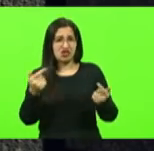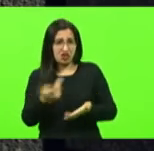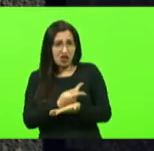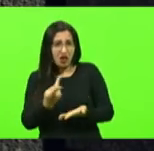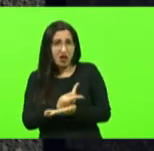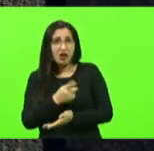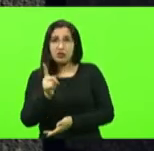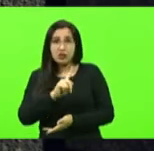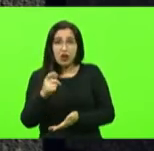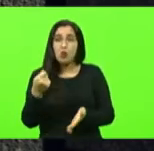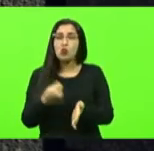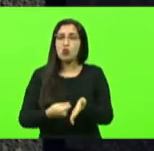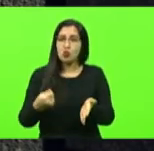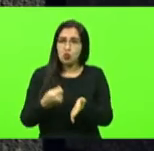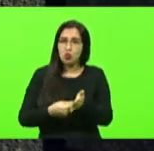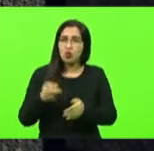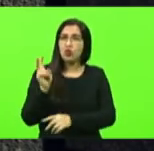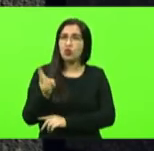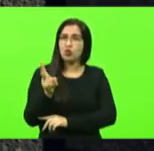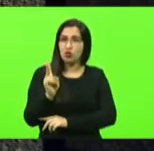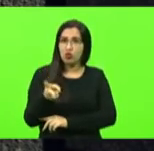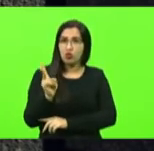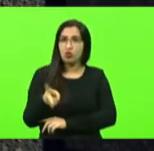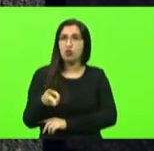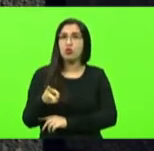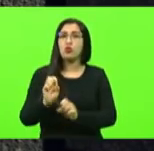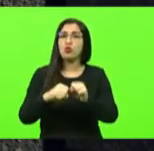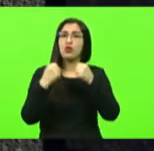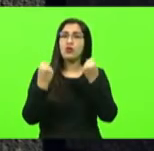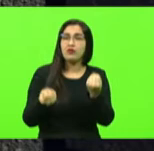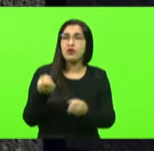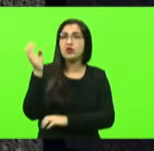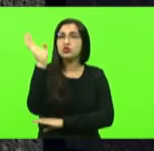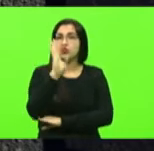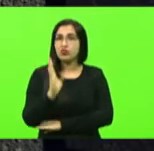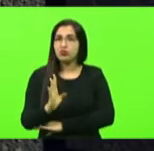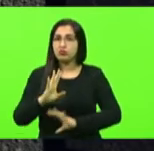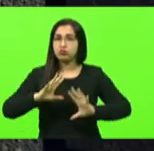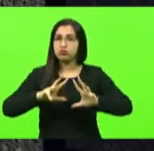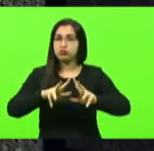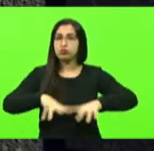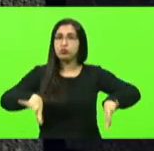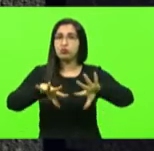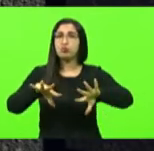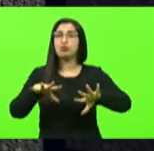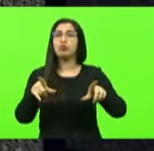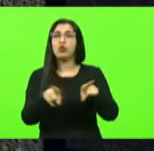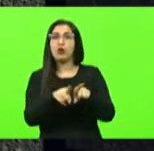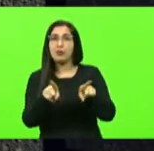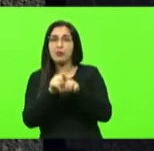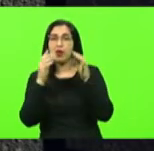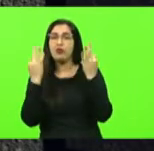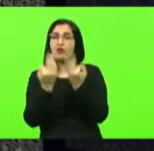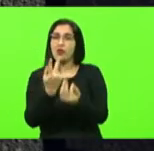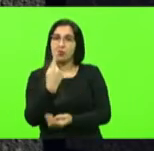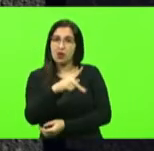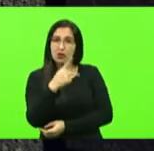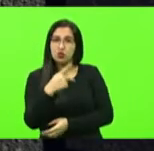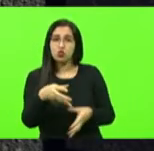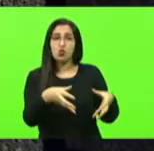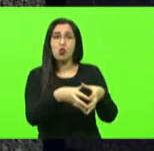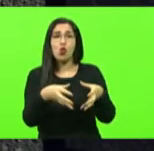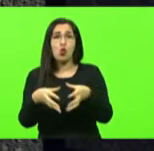a água, estão defendendo a natureza, estão defendendo as comunidades, estão defendendo as famílias, principalmente